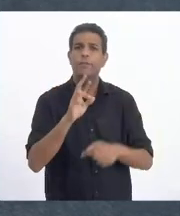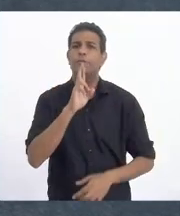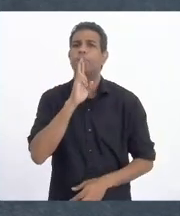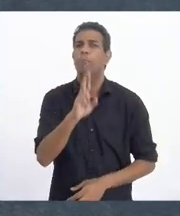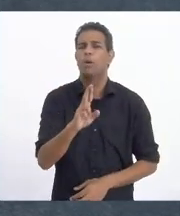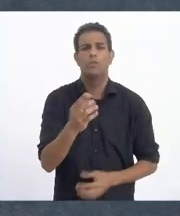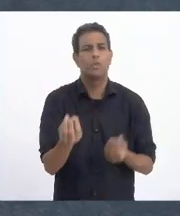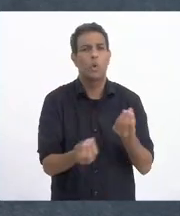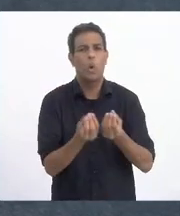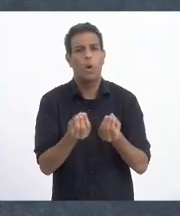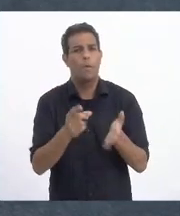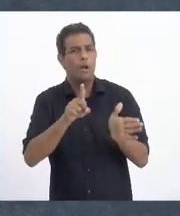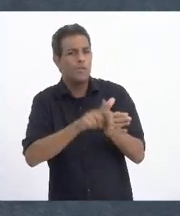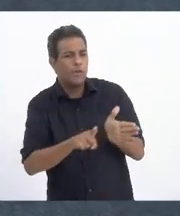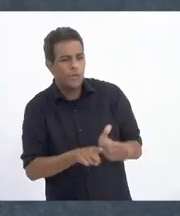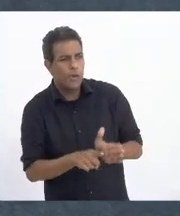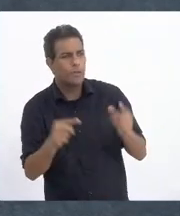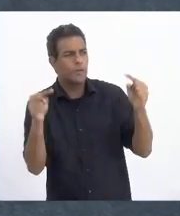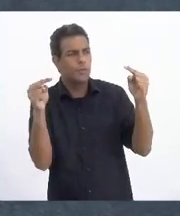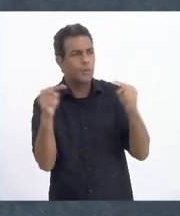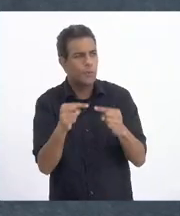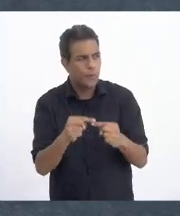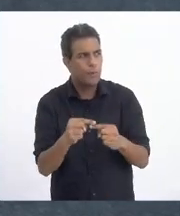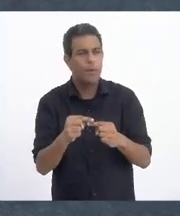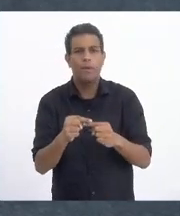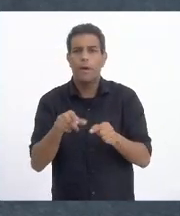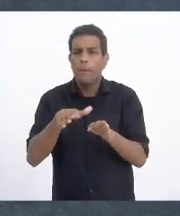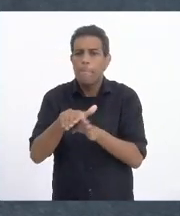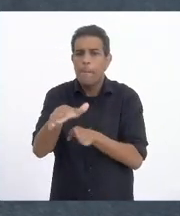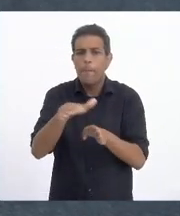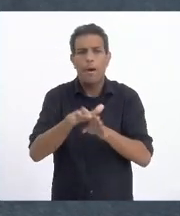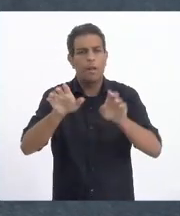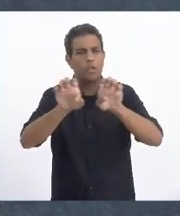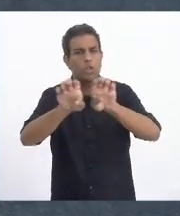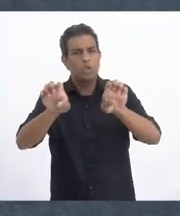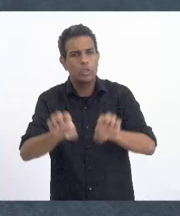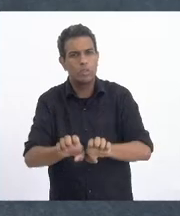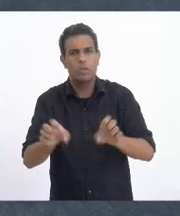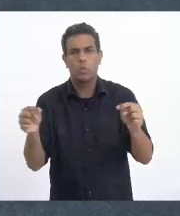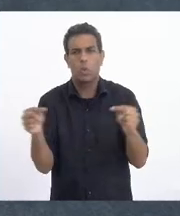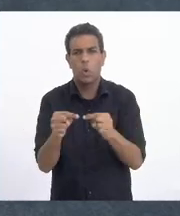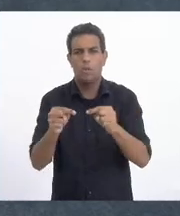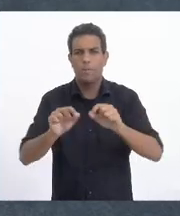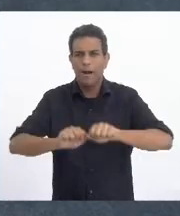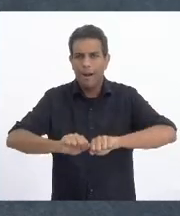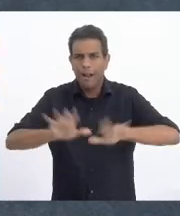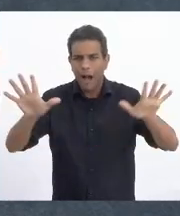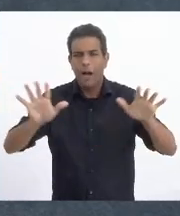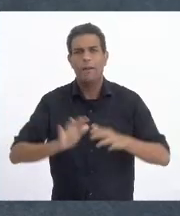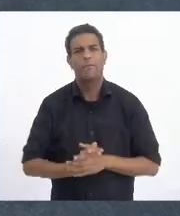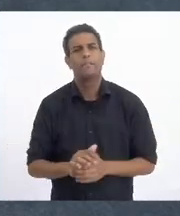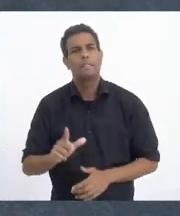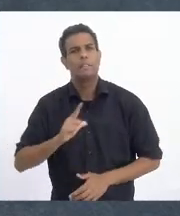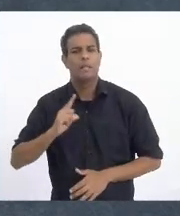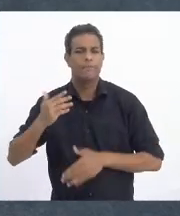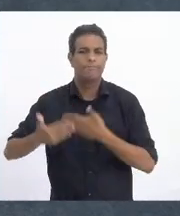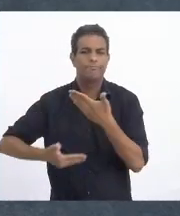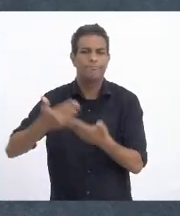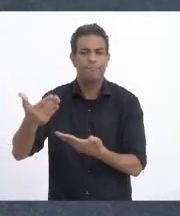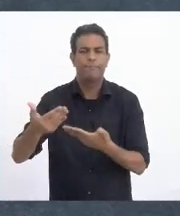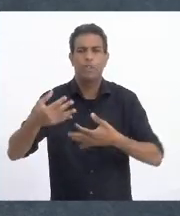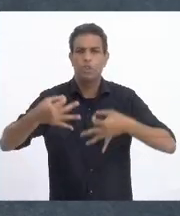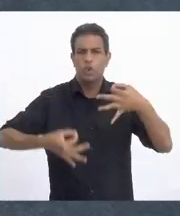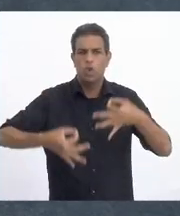respondido que esse desconto foi implementado por uma instrução normativa. Então, só para deixar bem claro, existe no ordenamento